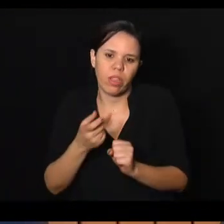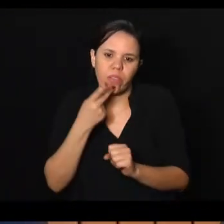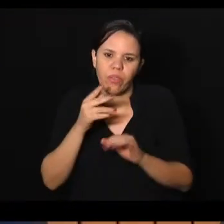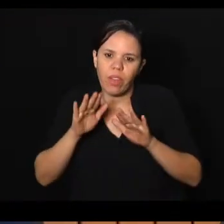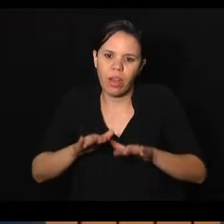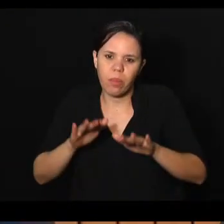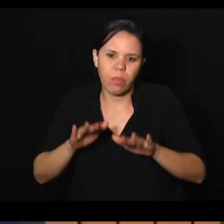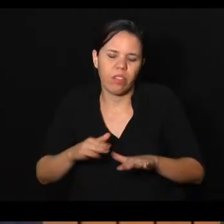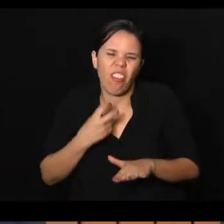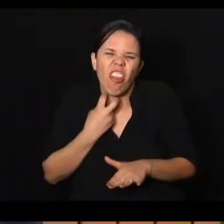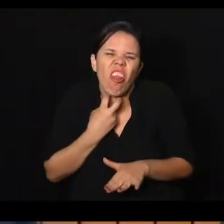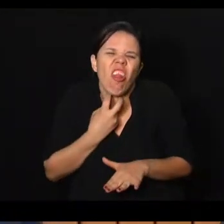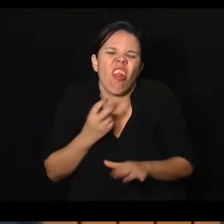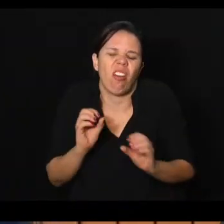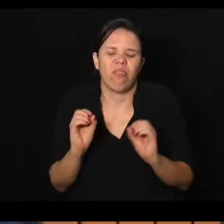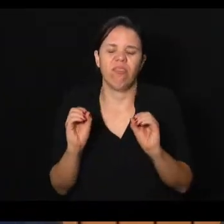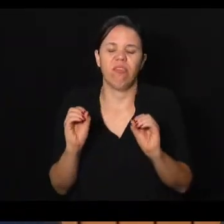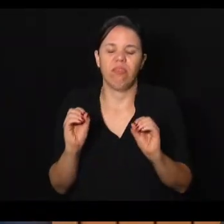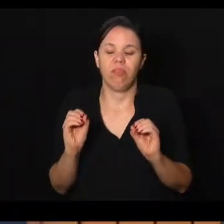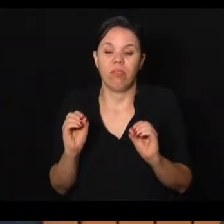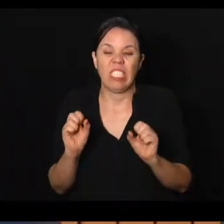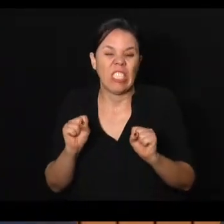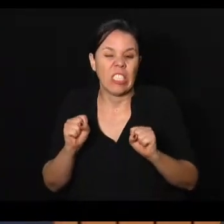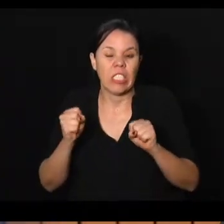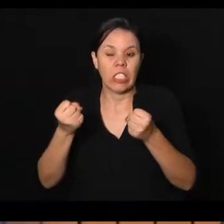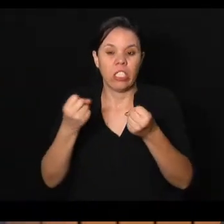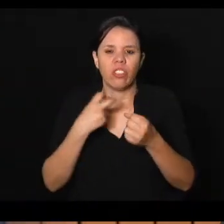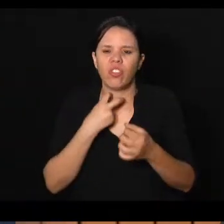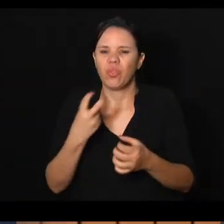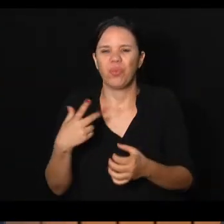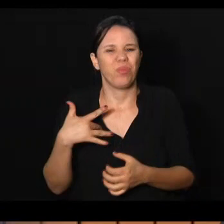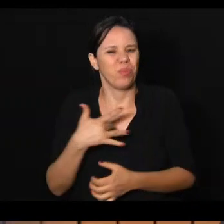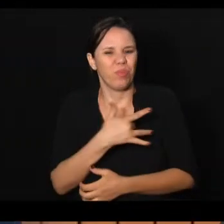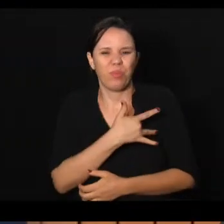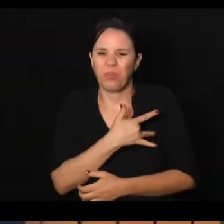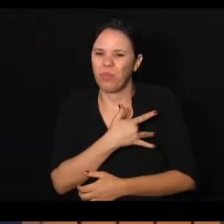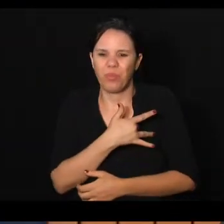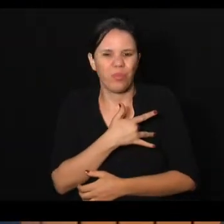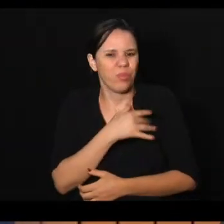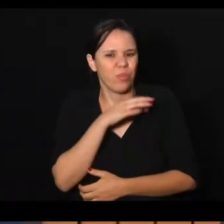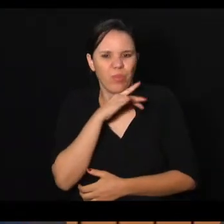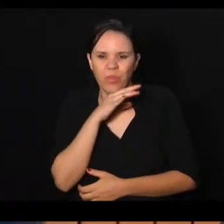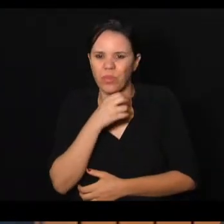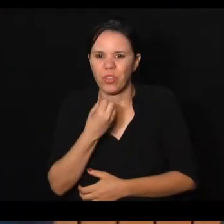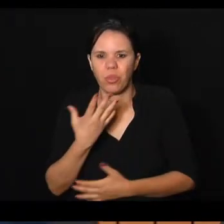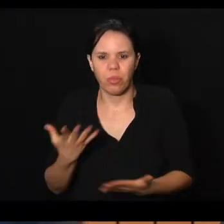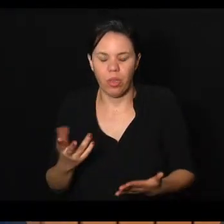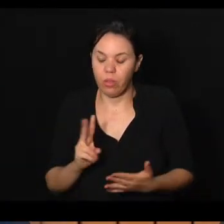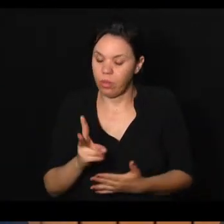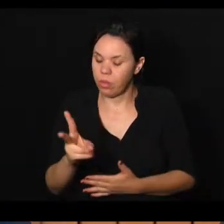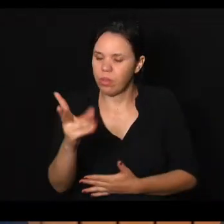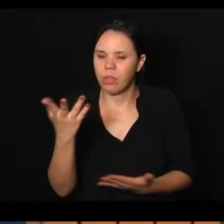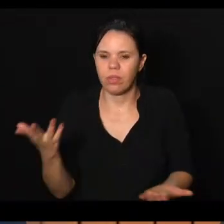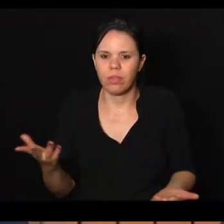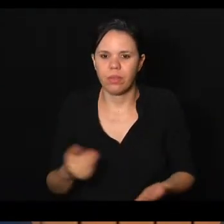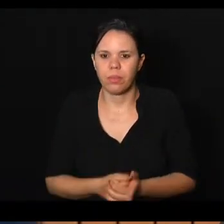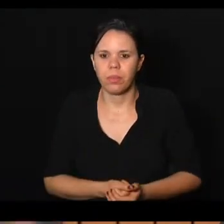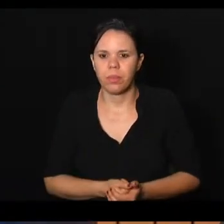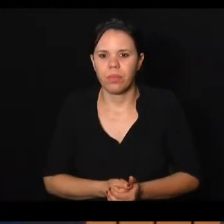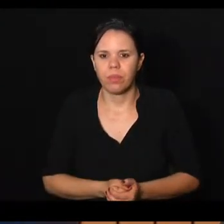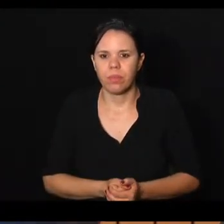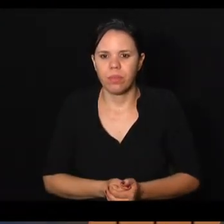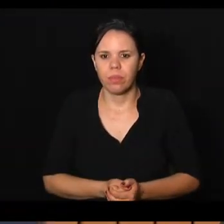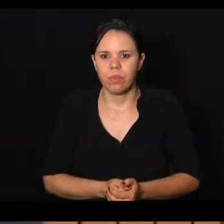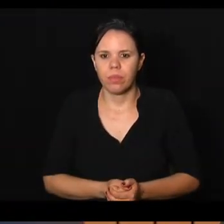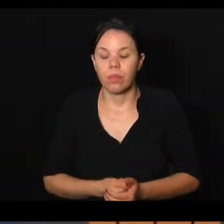forçaria tanto a minha voz. Eu não estou bem de saúde. Bora continuar. O